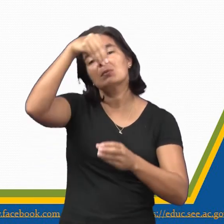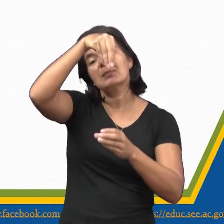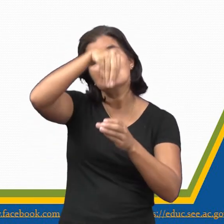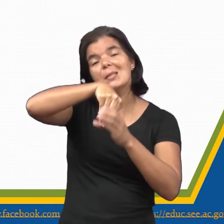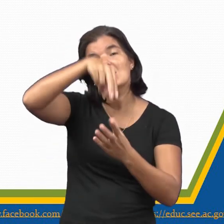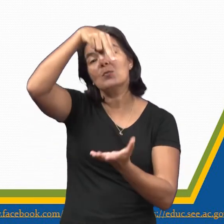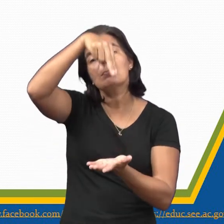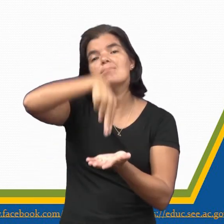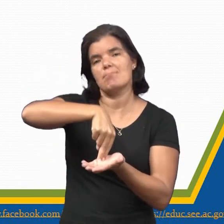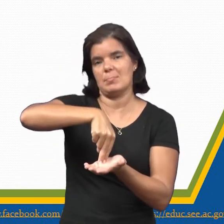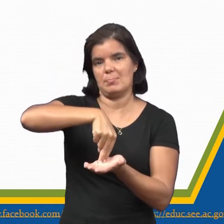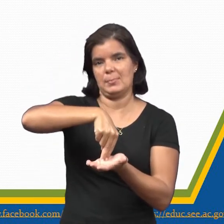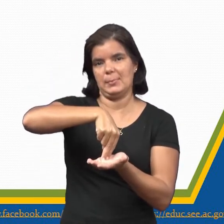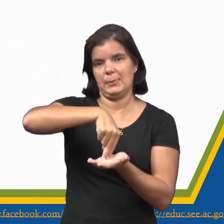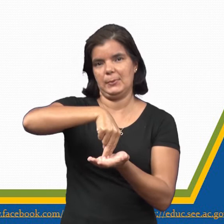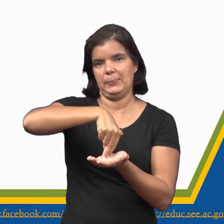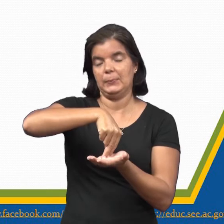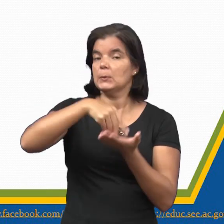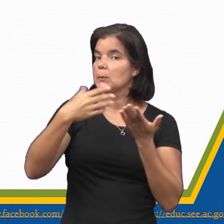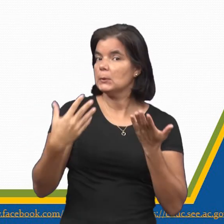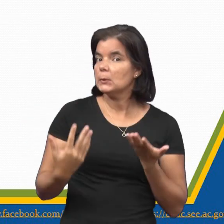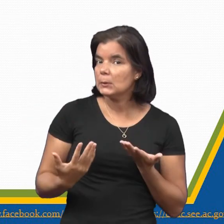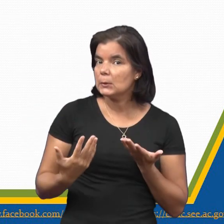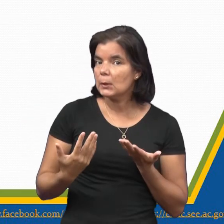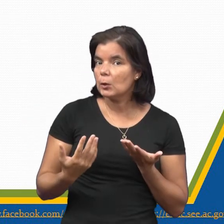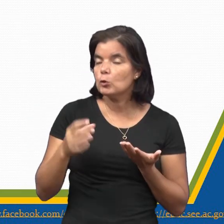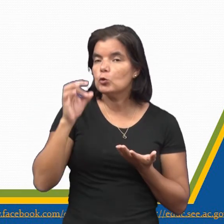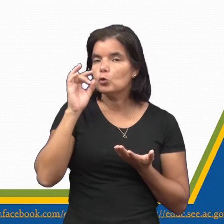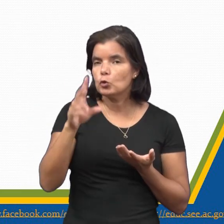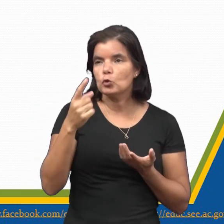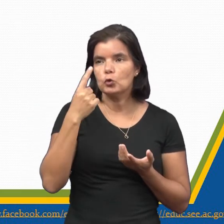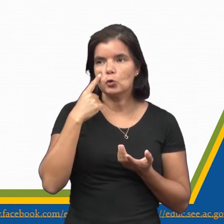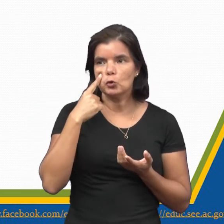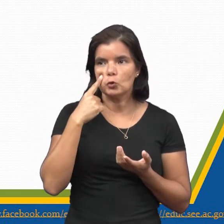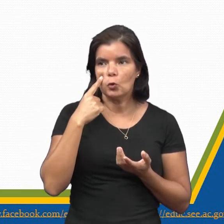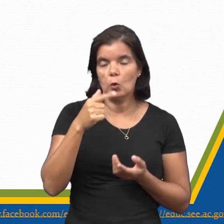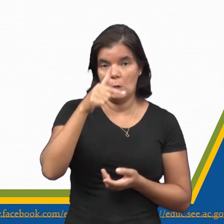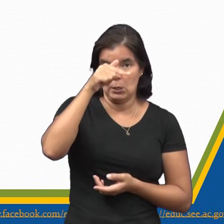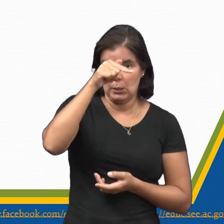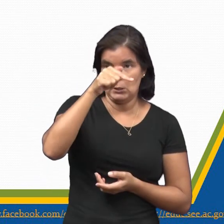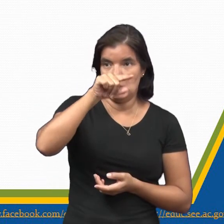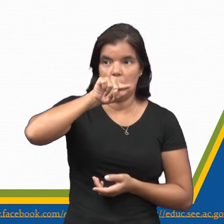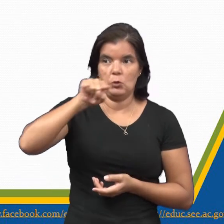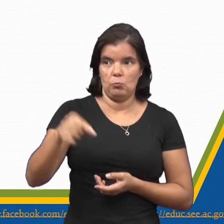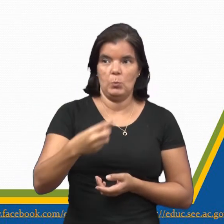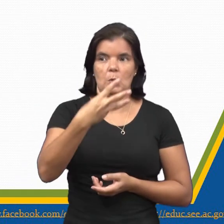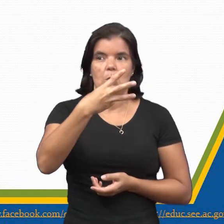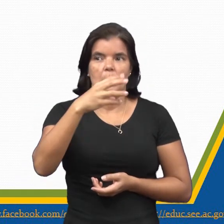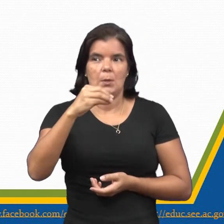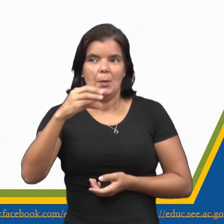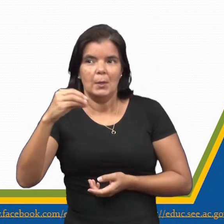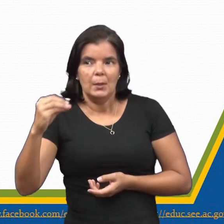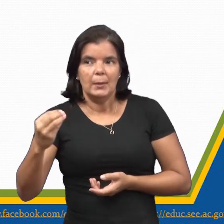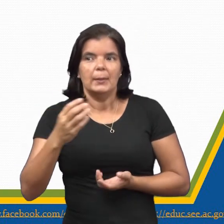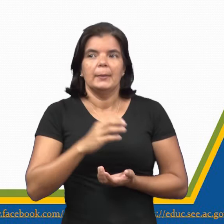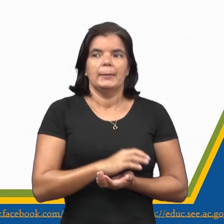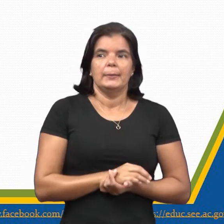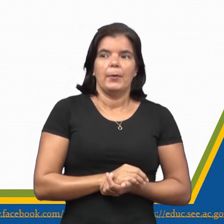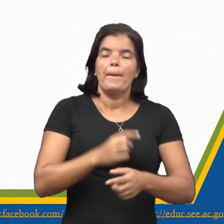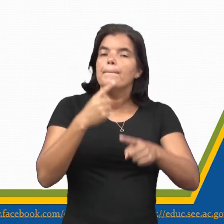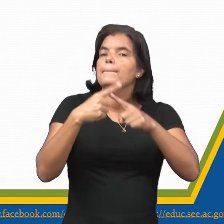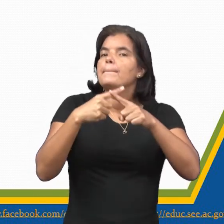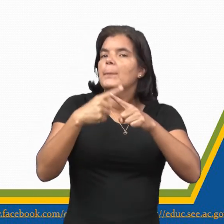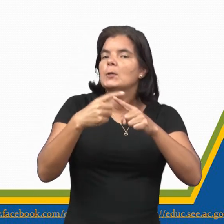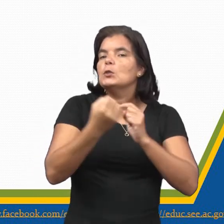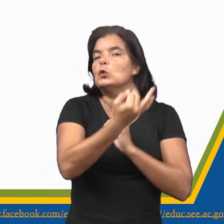pé nesse campo de futebol. Então, basta você pegar essa área, como eu falei anteriormente, e